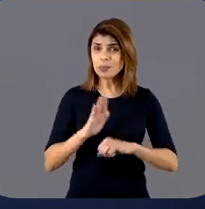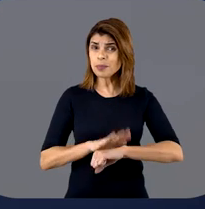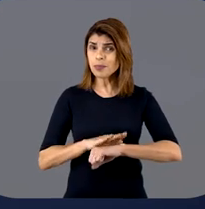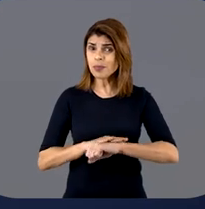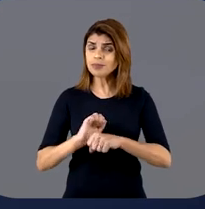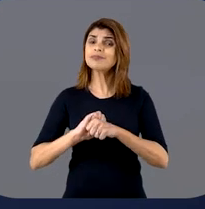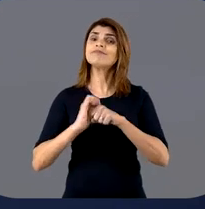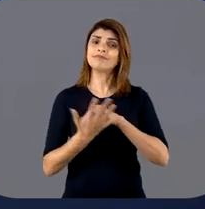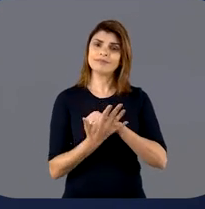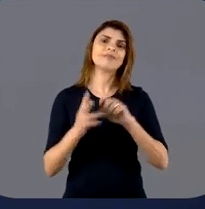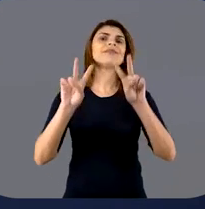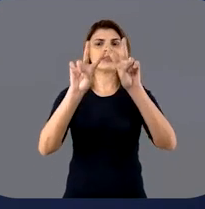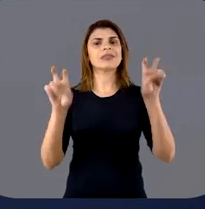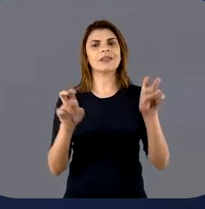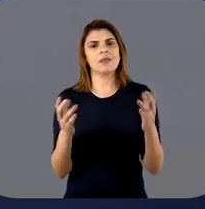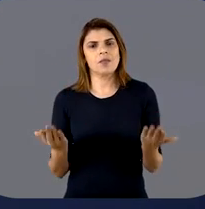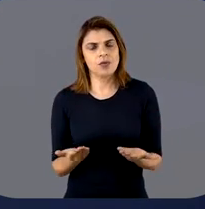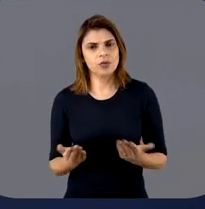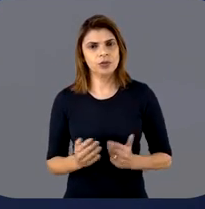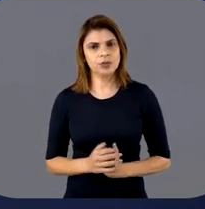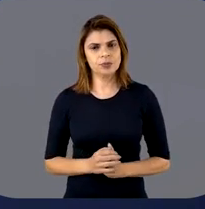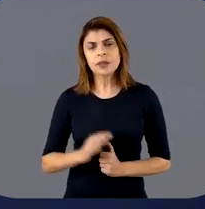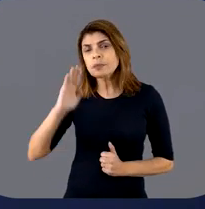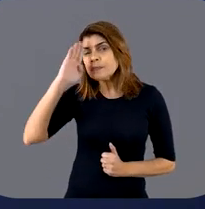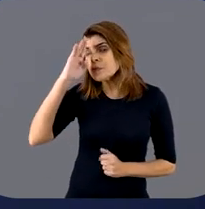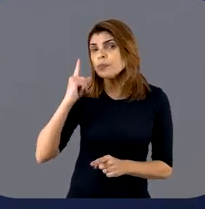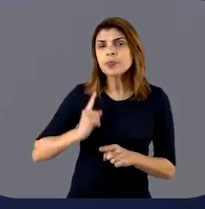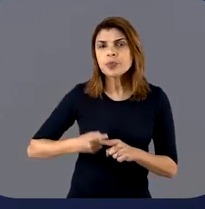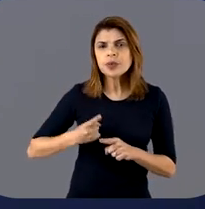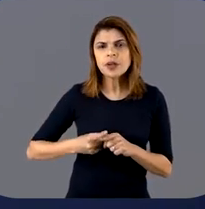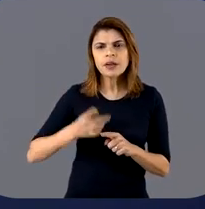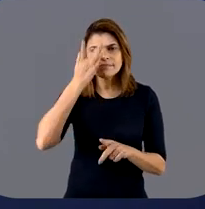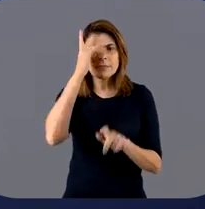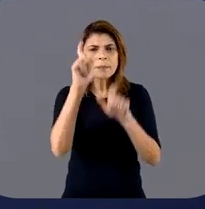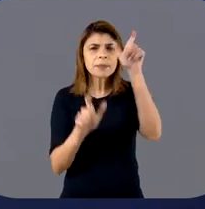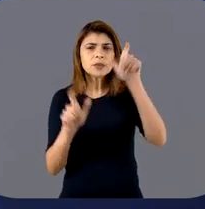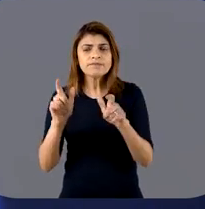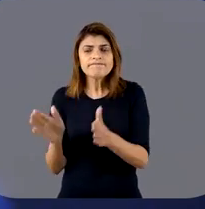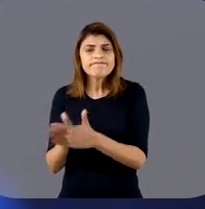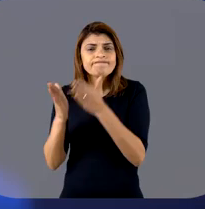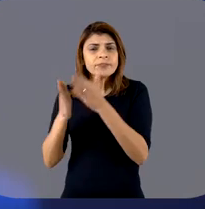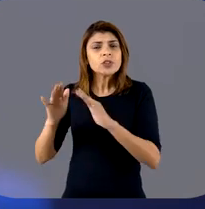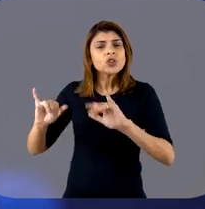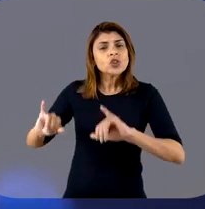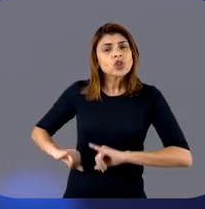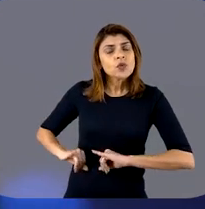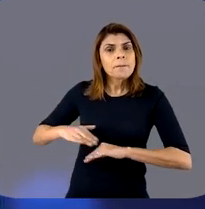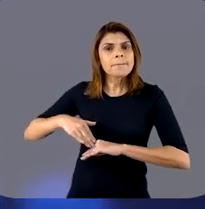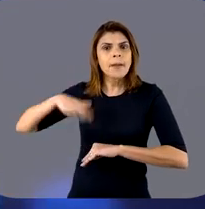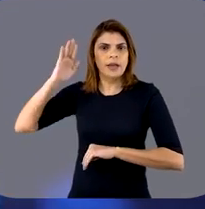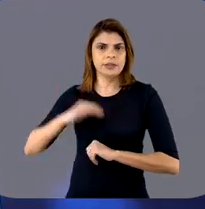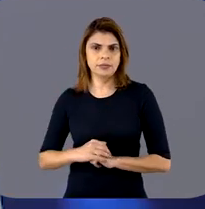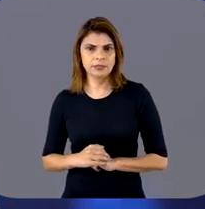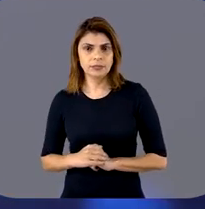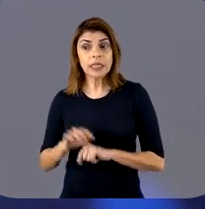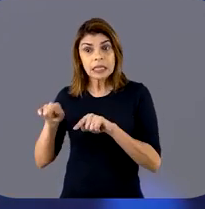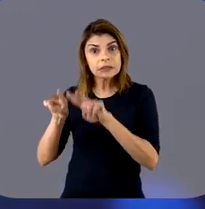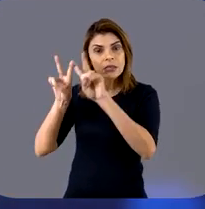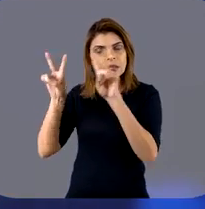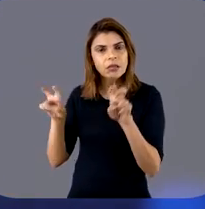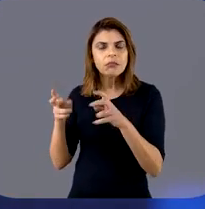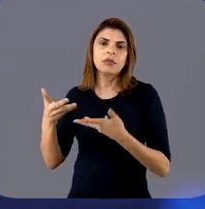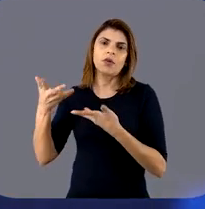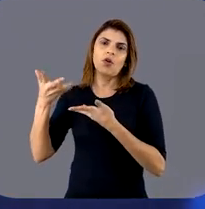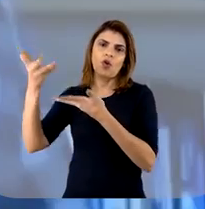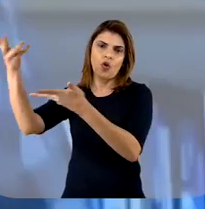nosso tema de hoje. A questão é por que os vulneráveis sofrem mais? Para falar sobre isso,